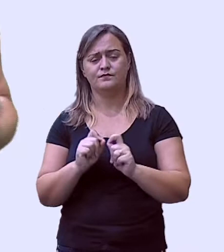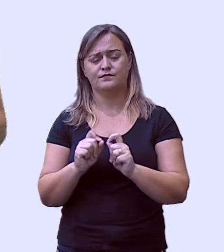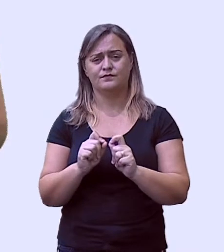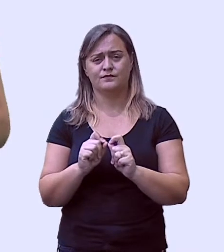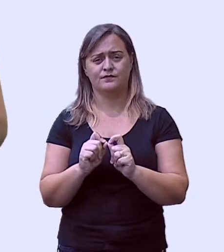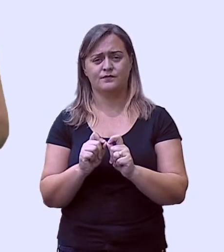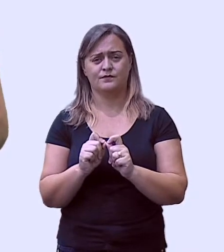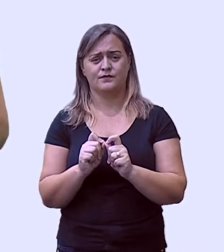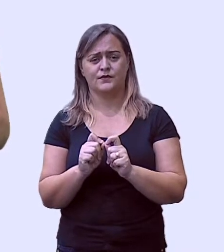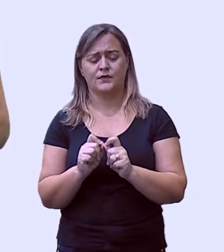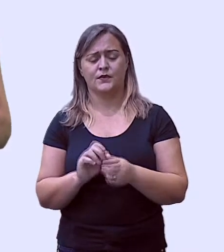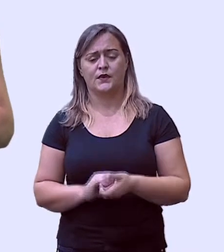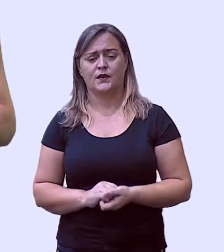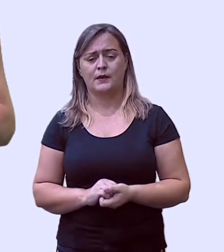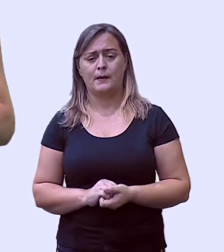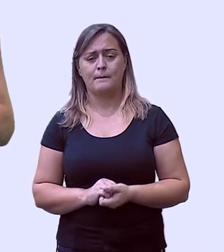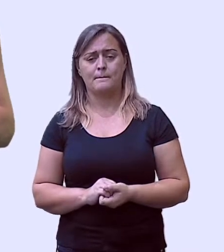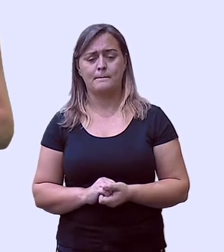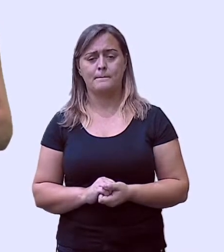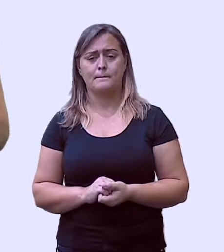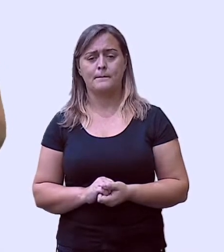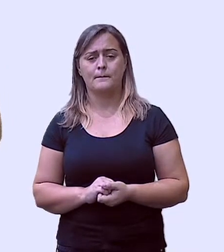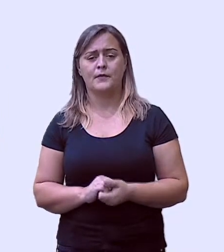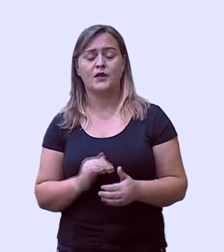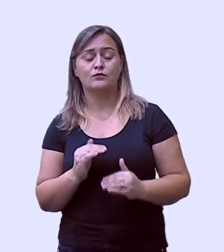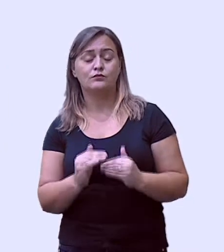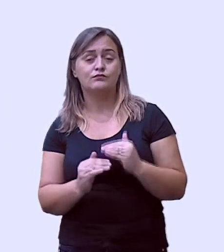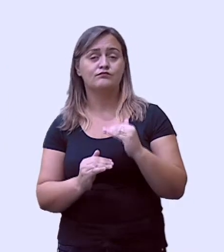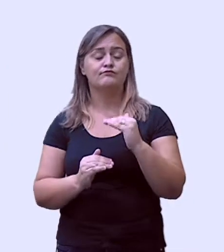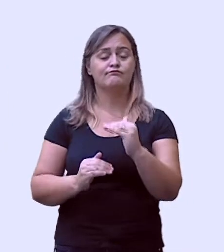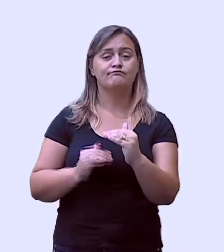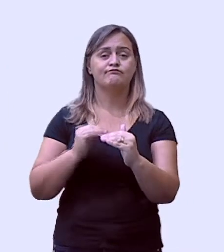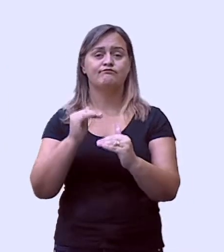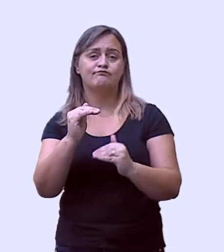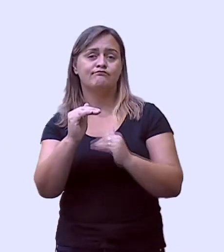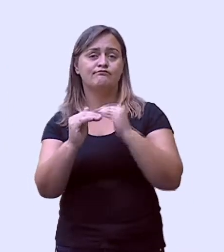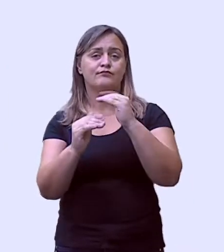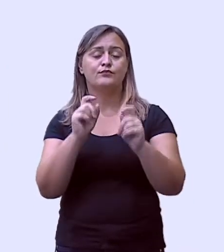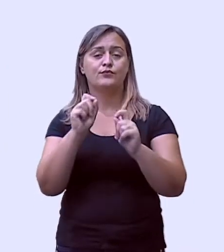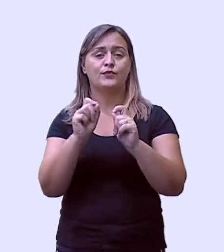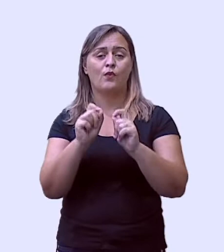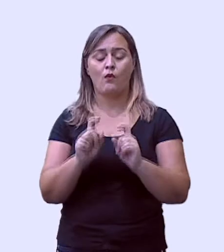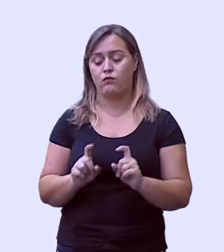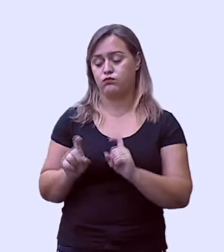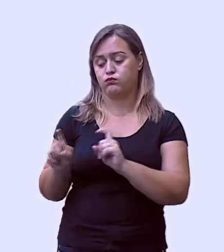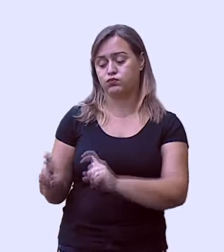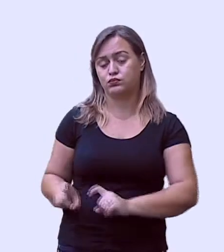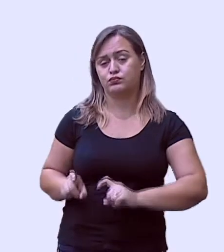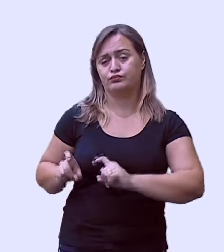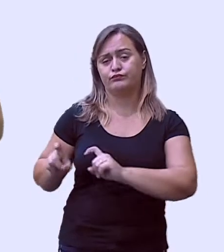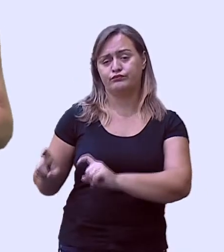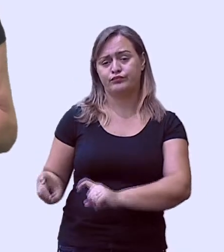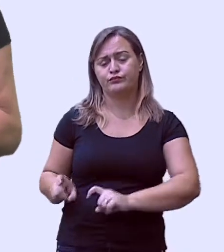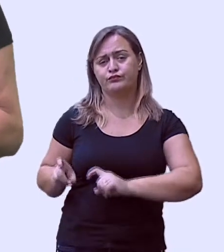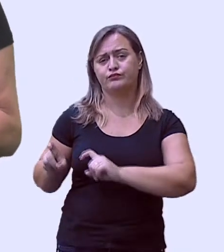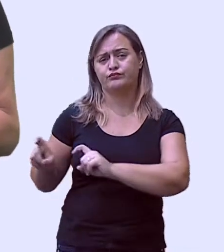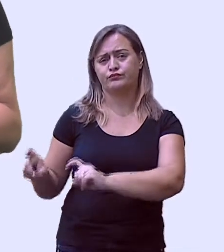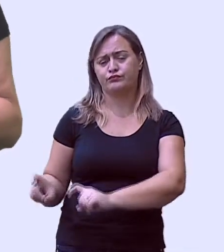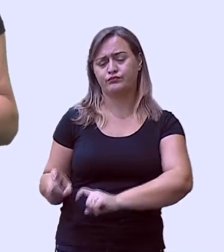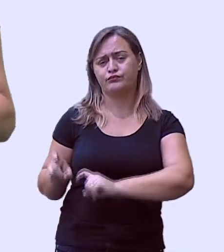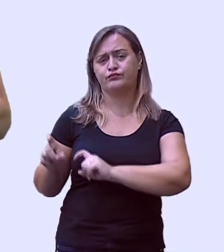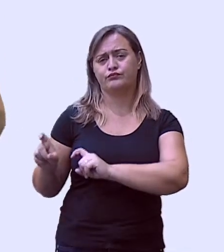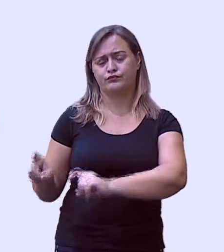maneira exuberante. E aí, o desenvolvimento da agricultura. A textura destes